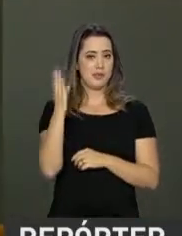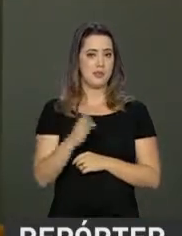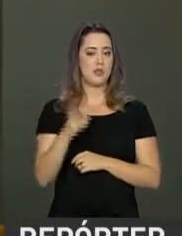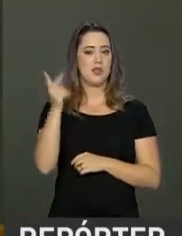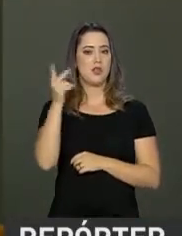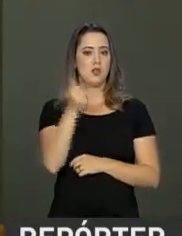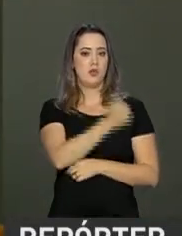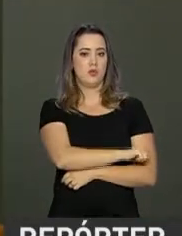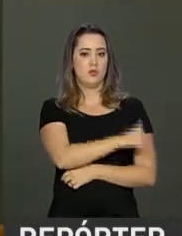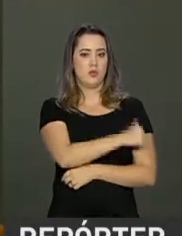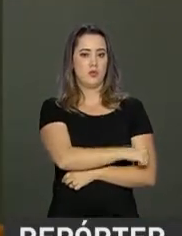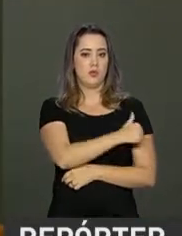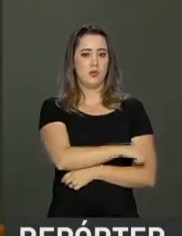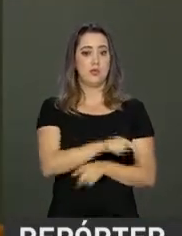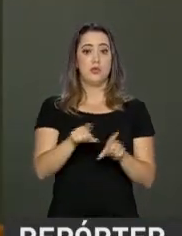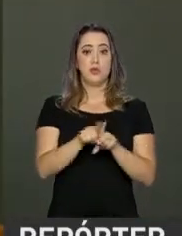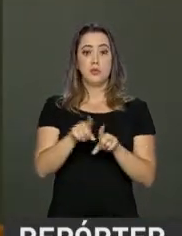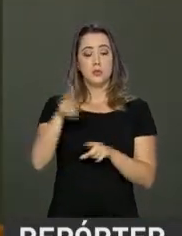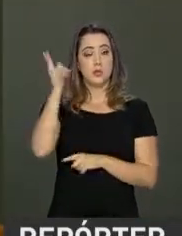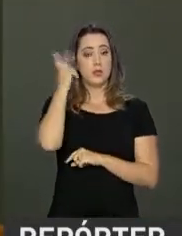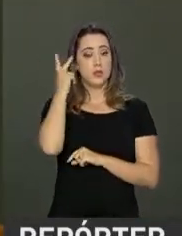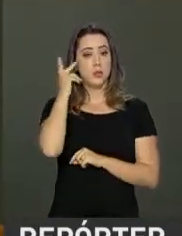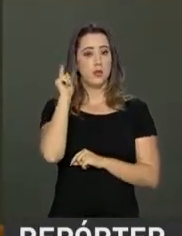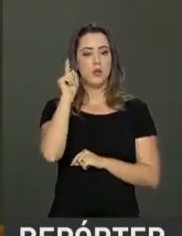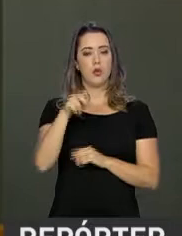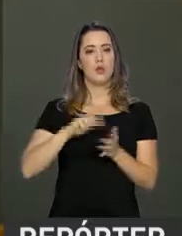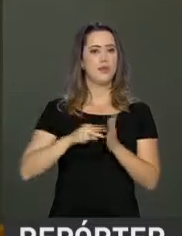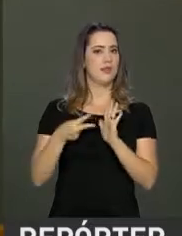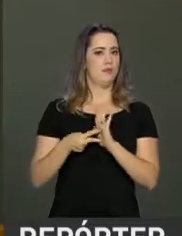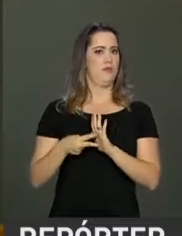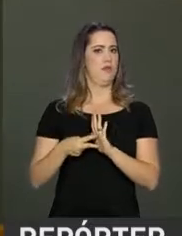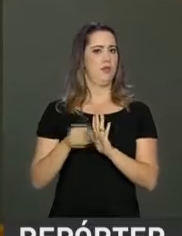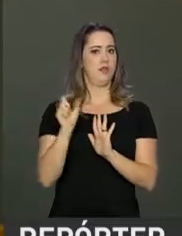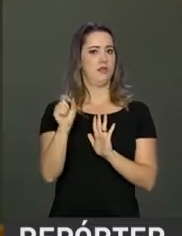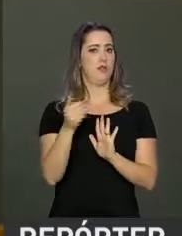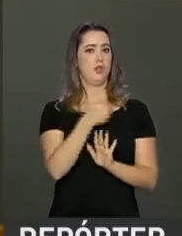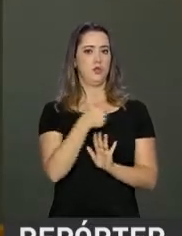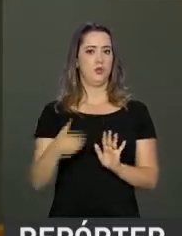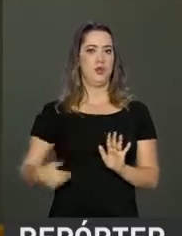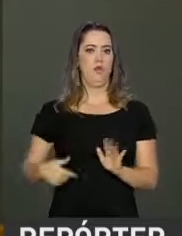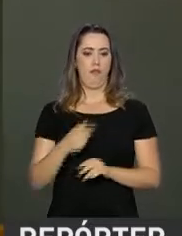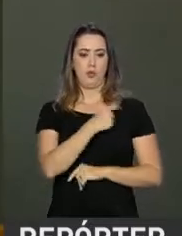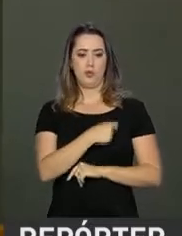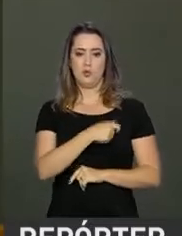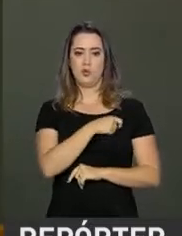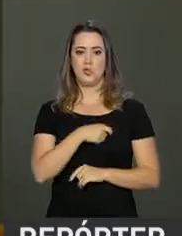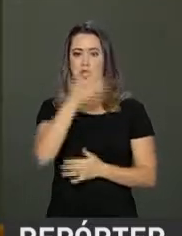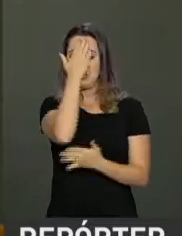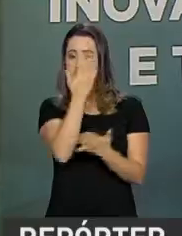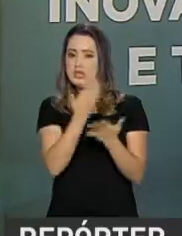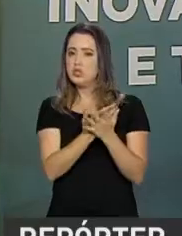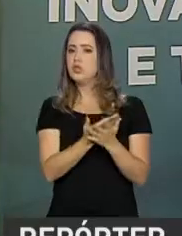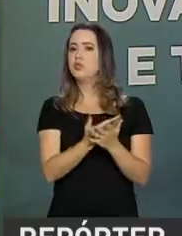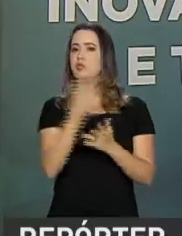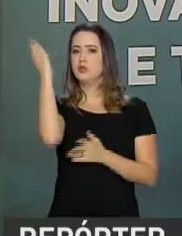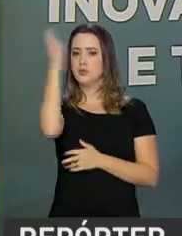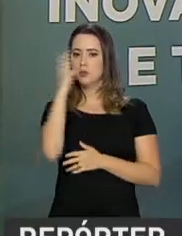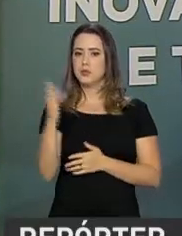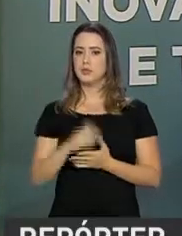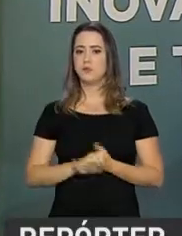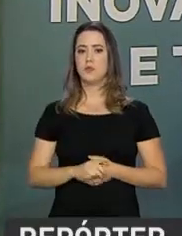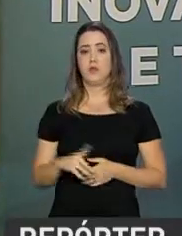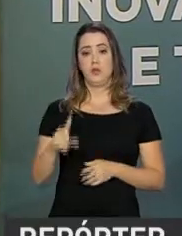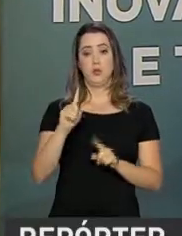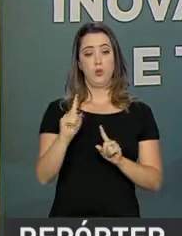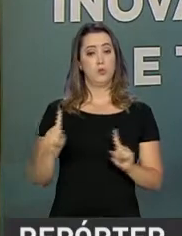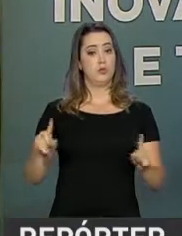auto posto em são paulo isso quer dizer que o governo suíço vê muito potencial no brasil um dos desafios do